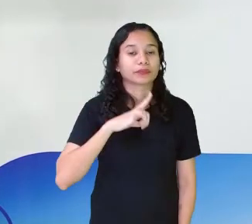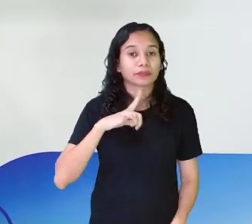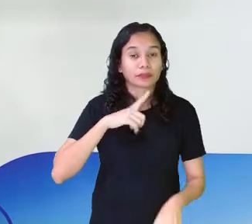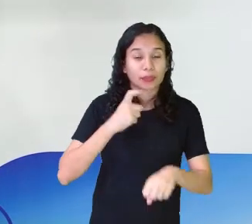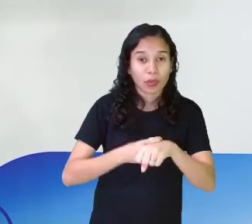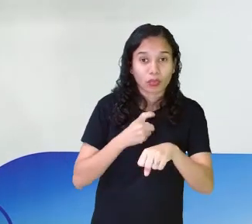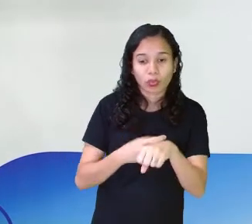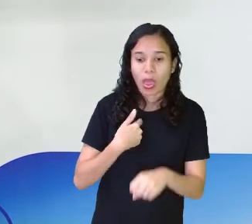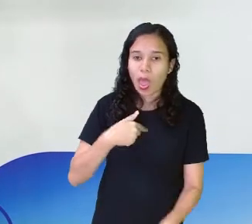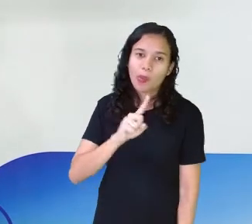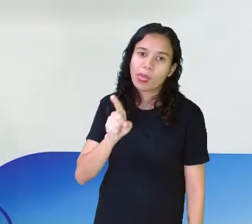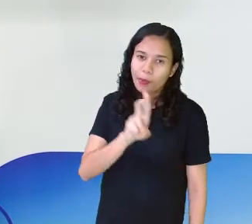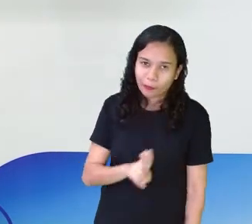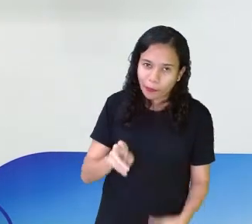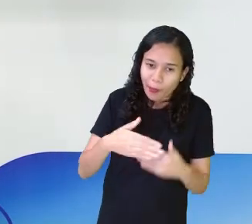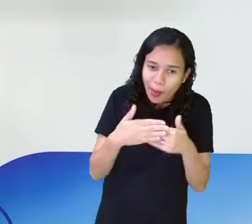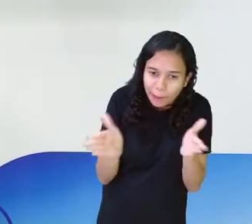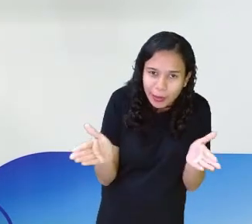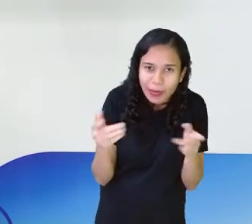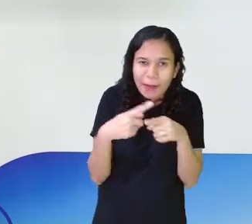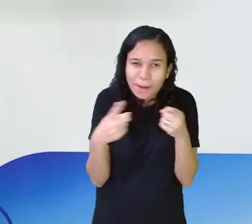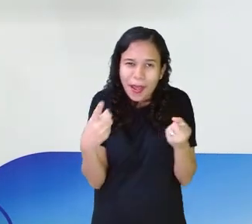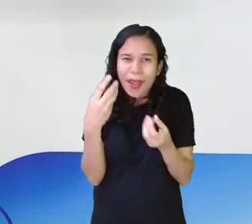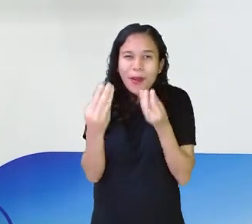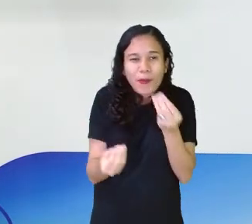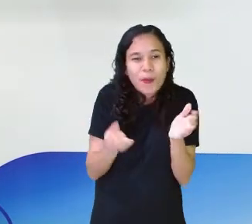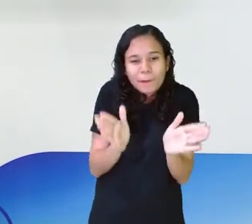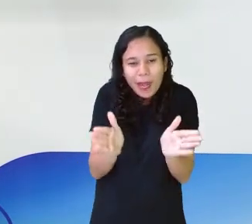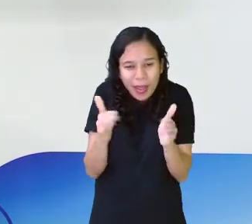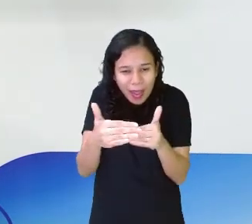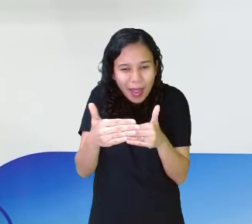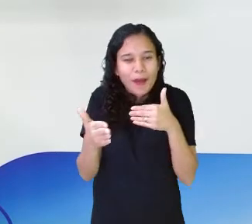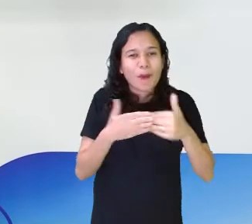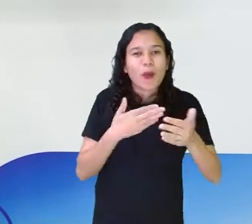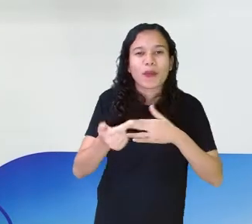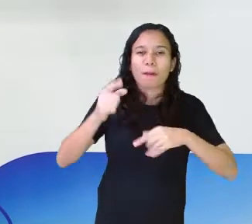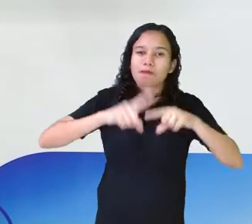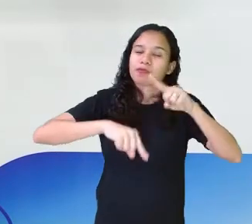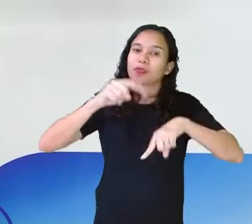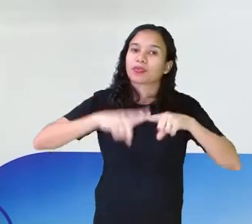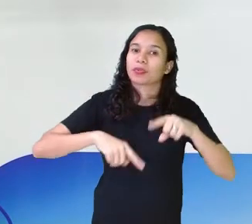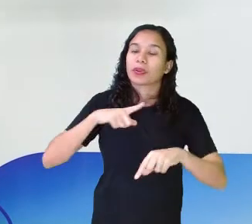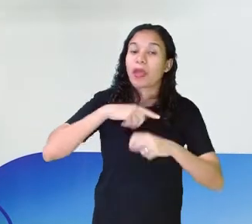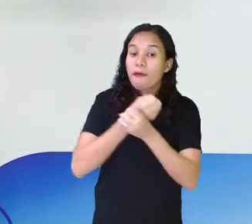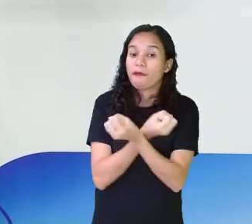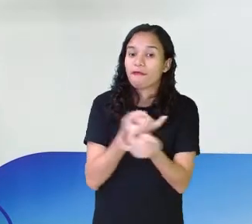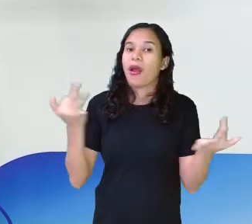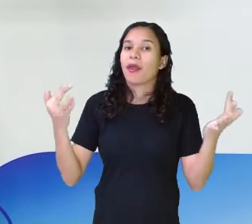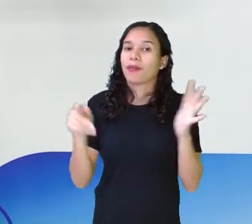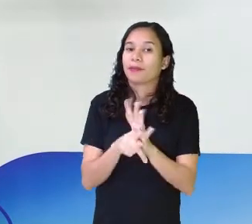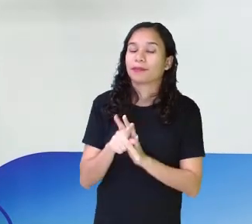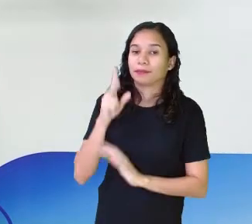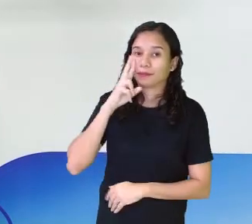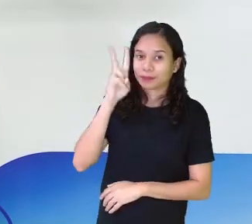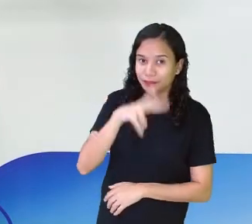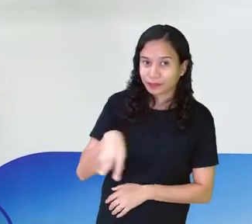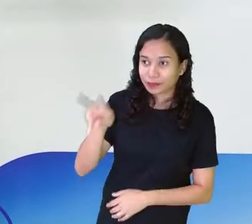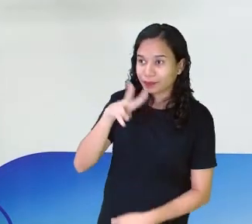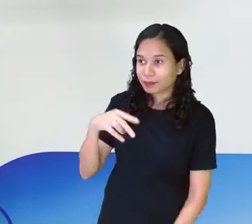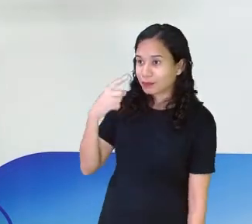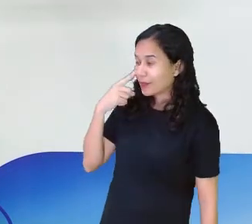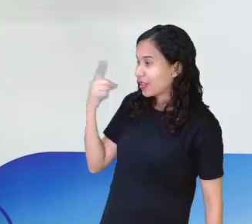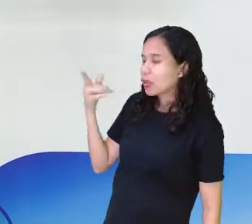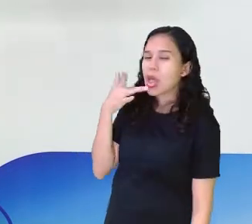sólido eu não vou abrir, mas com uma caixinha de qualquer objeto, eu tenho vários aqui, ó, eu trouxe, ó. Esse aqui